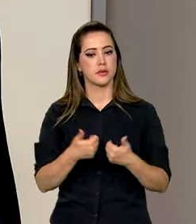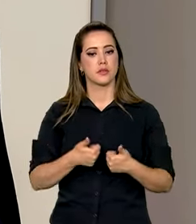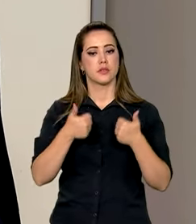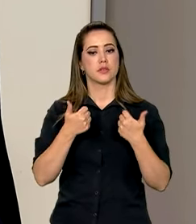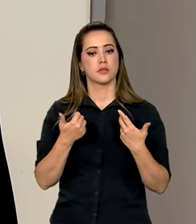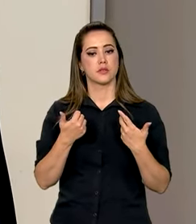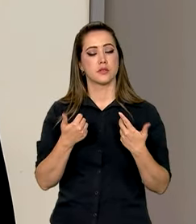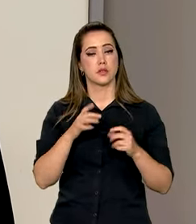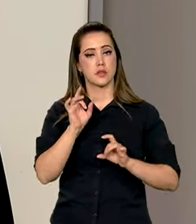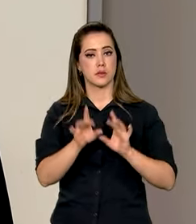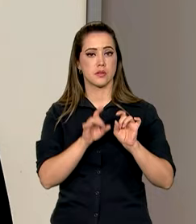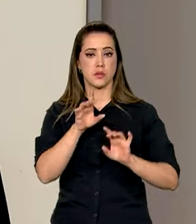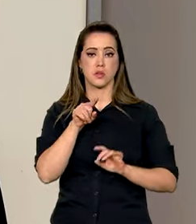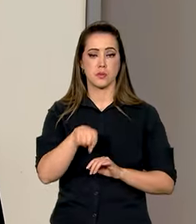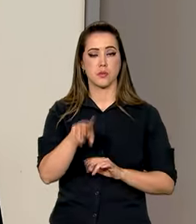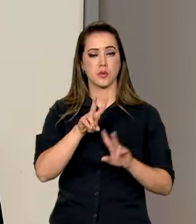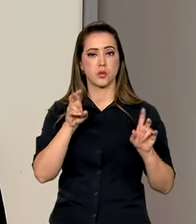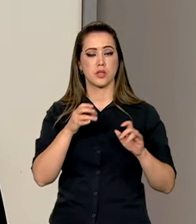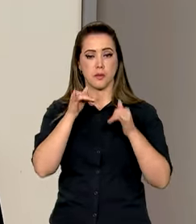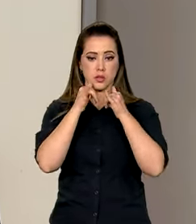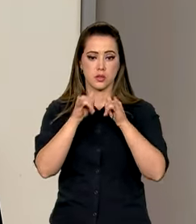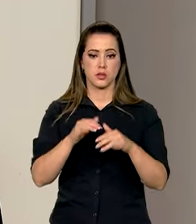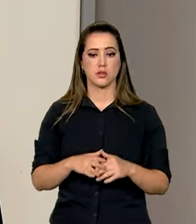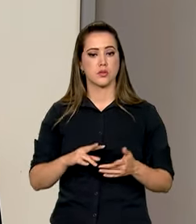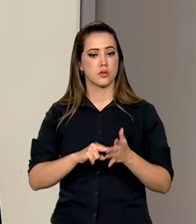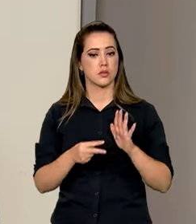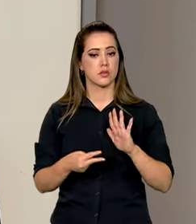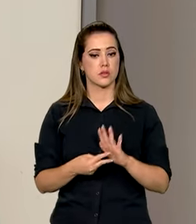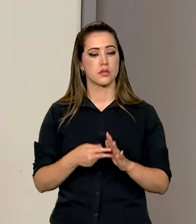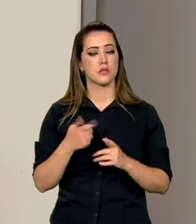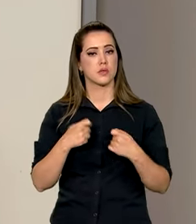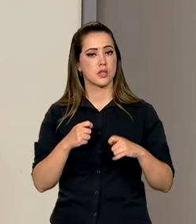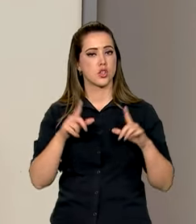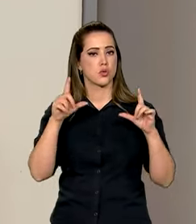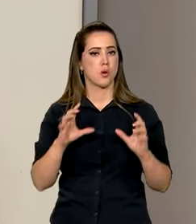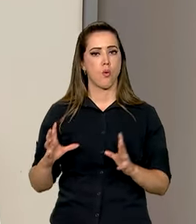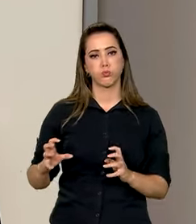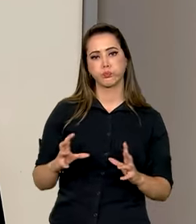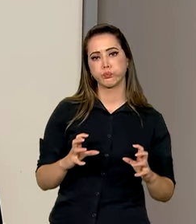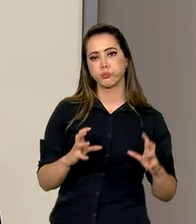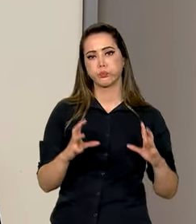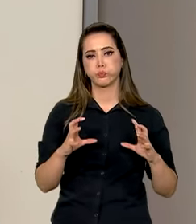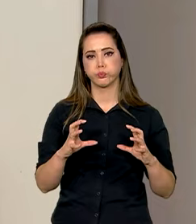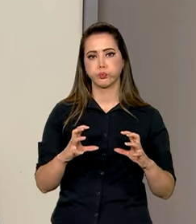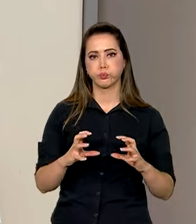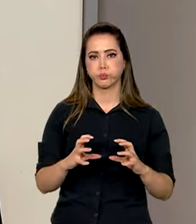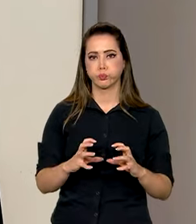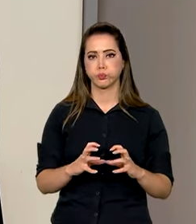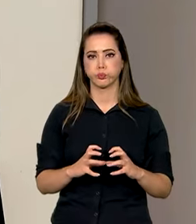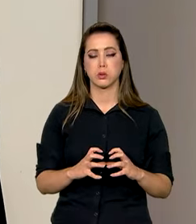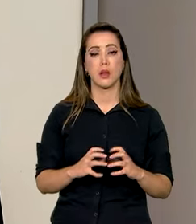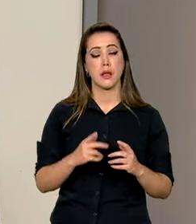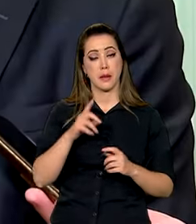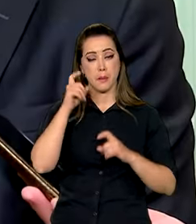e especialmente eficiência energética. Ou seja, você descarbonizar, né? Uma preocupação com a